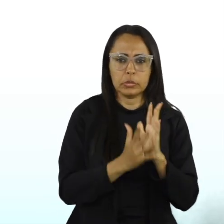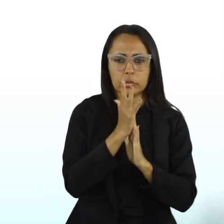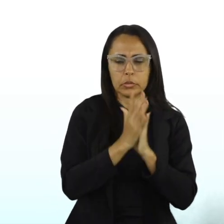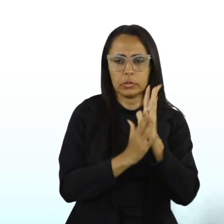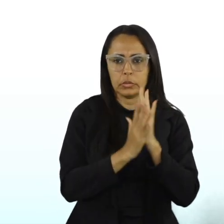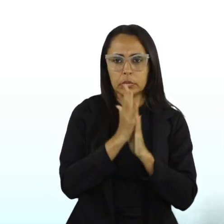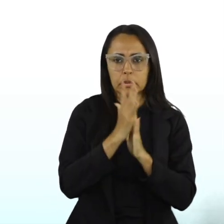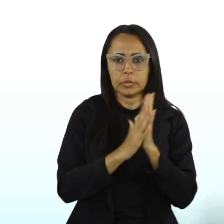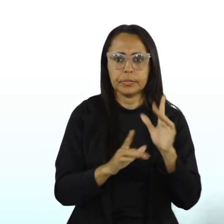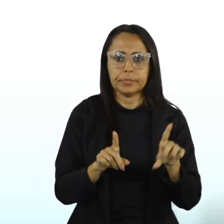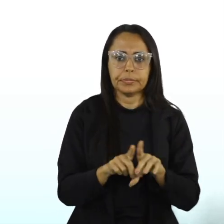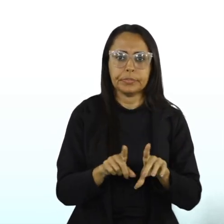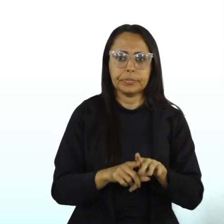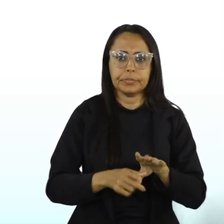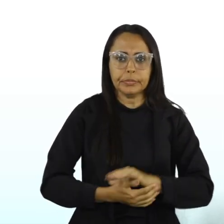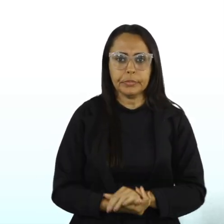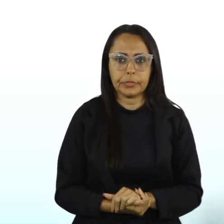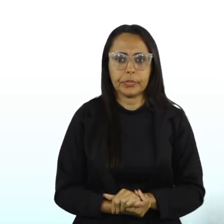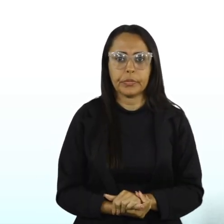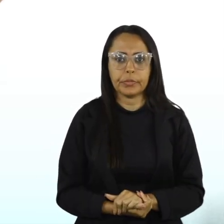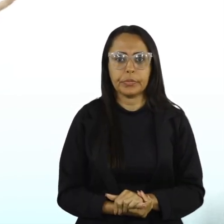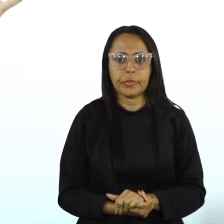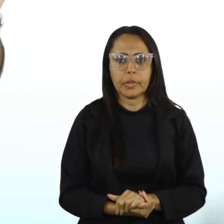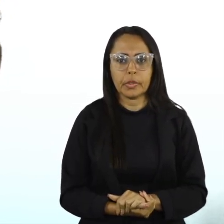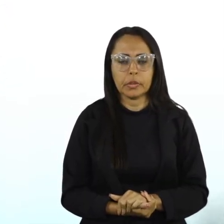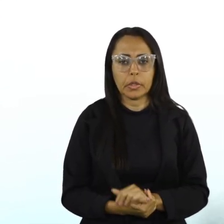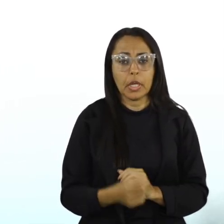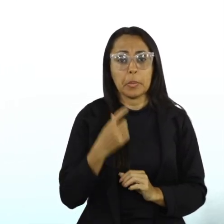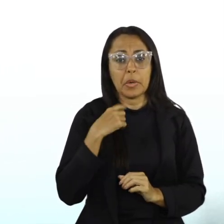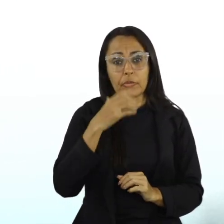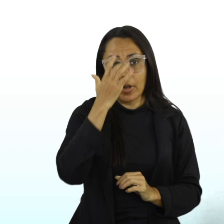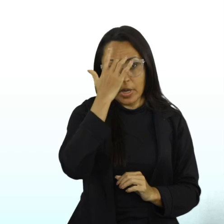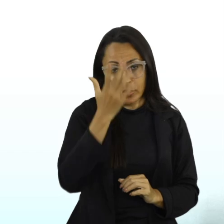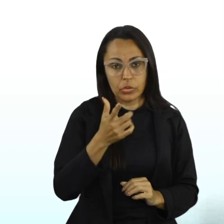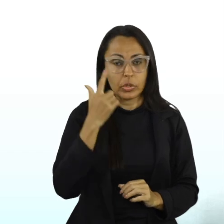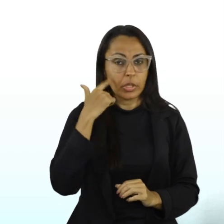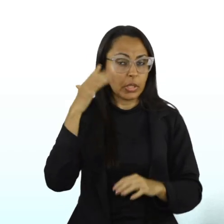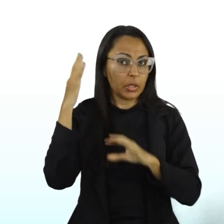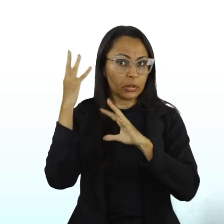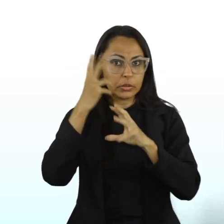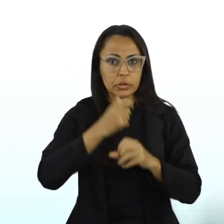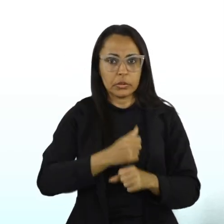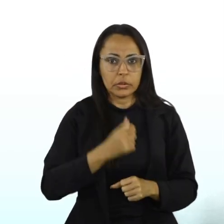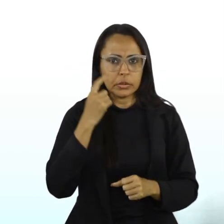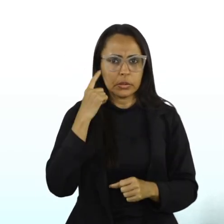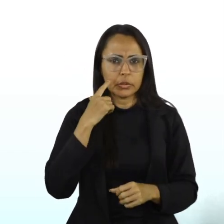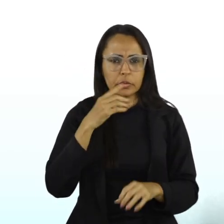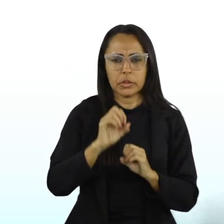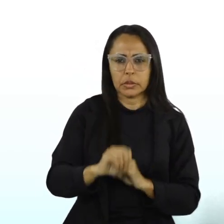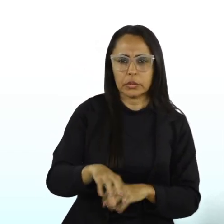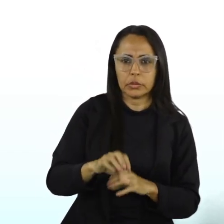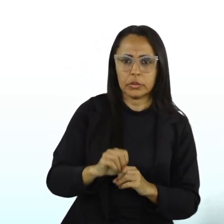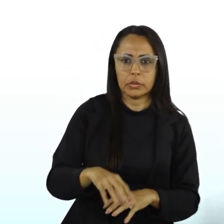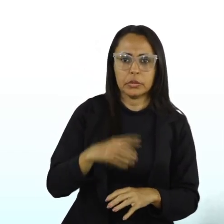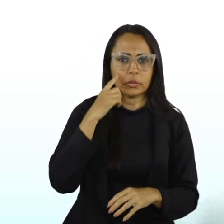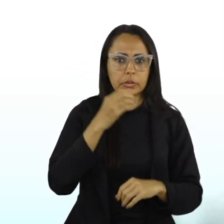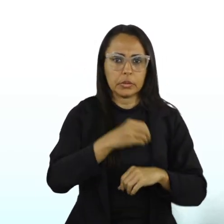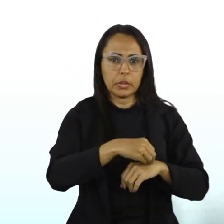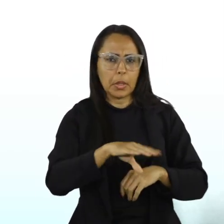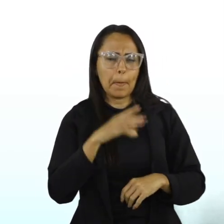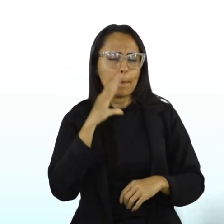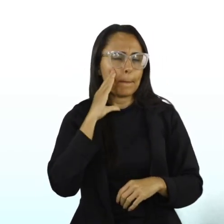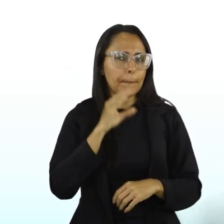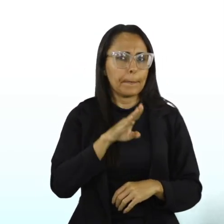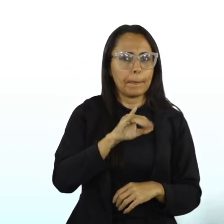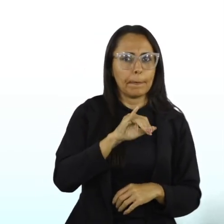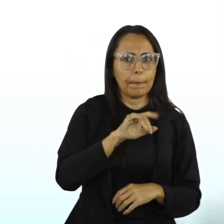objeto sempre conserve a sua energia. E para ficar fácil você resolver, eu vou aqui te ensinar uma dica chamada bizu